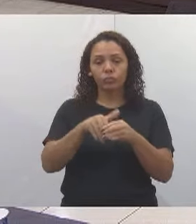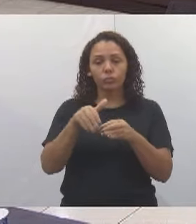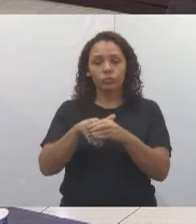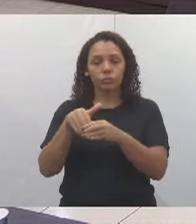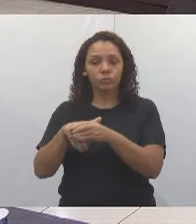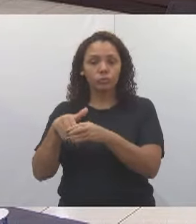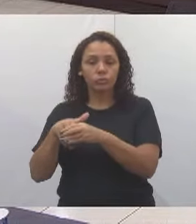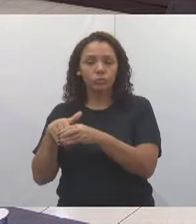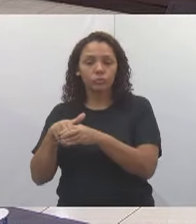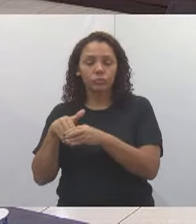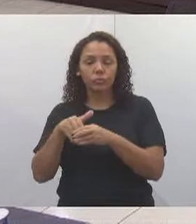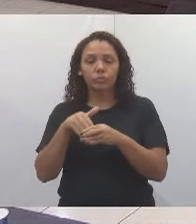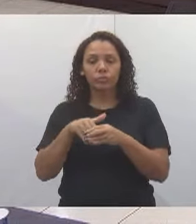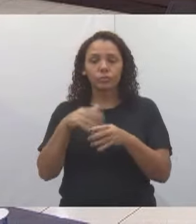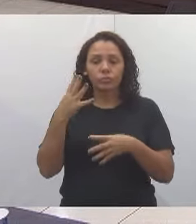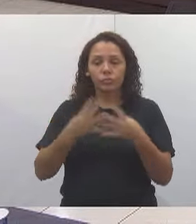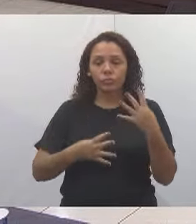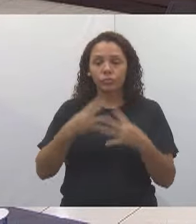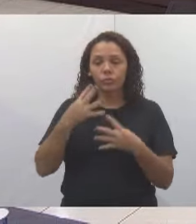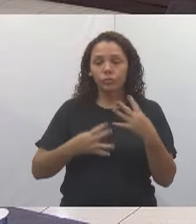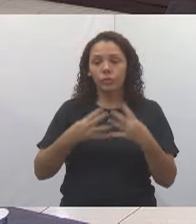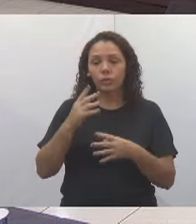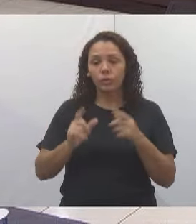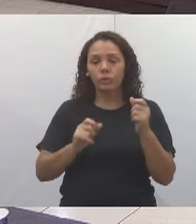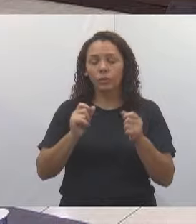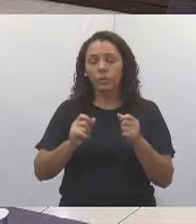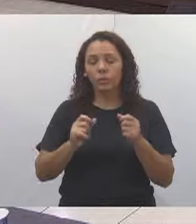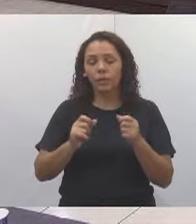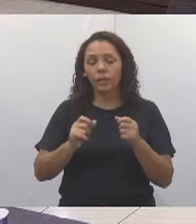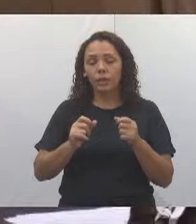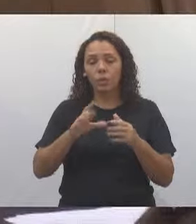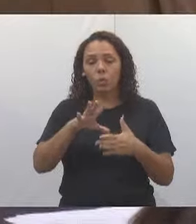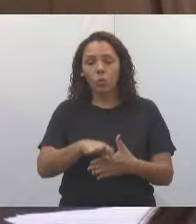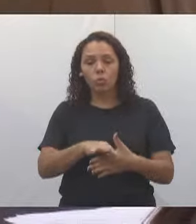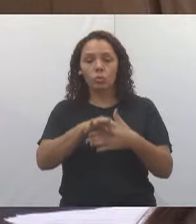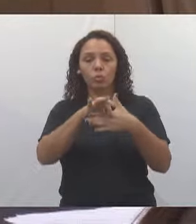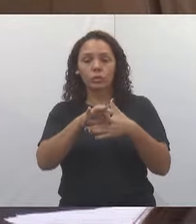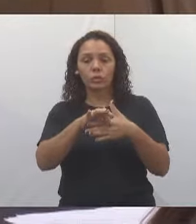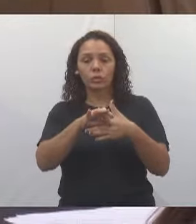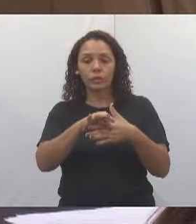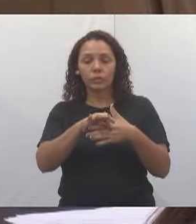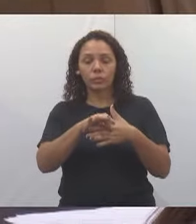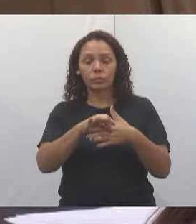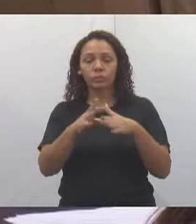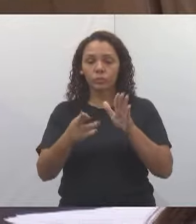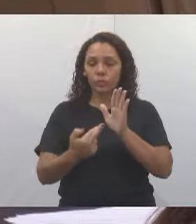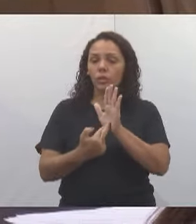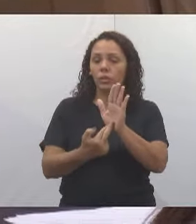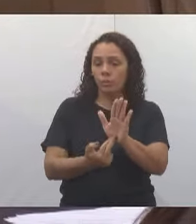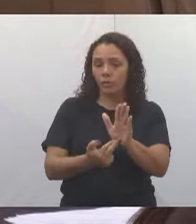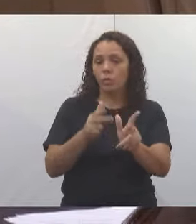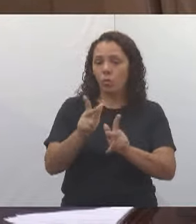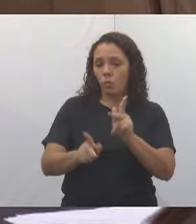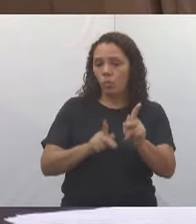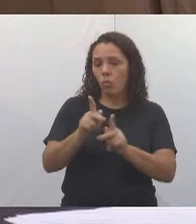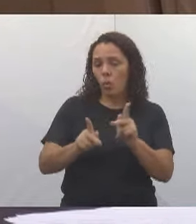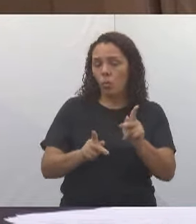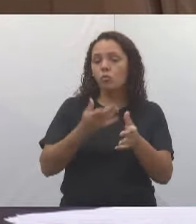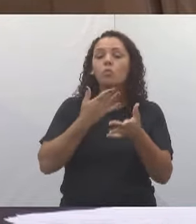pouquinho da boa vontade dos nossos líderes públicos, né, representante do povo, a estar